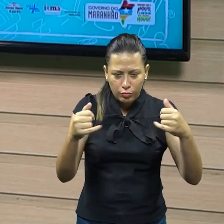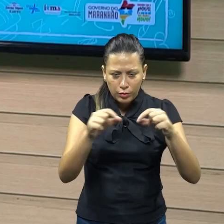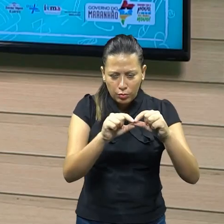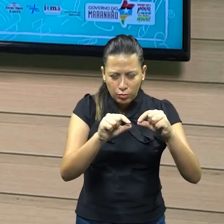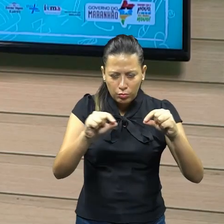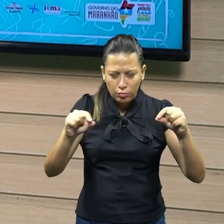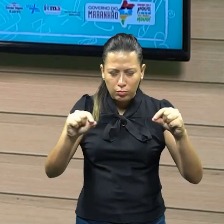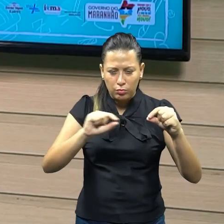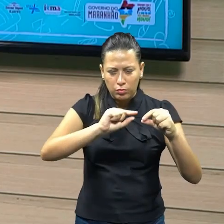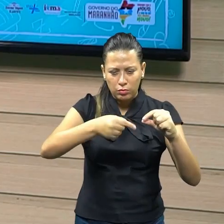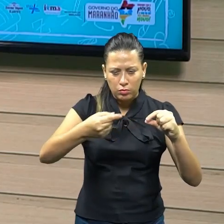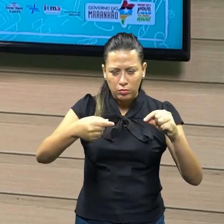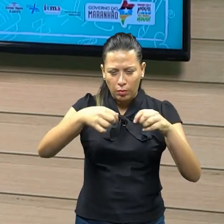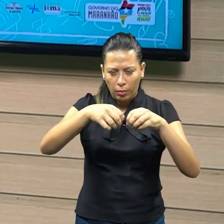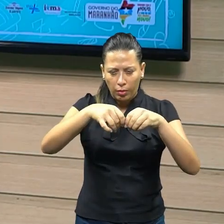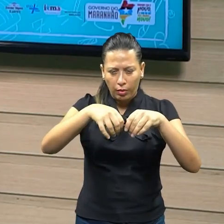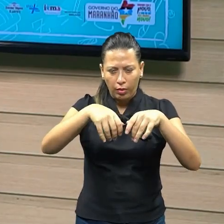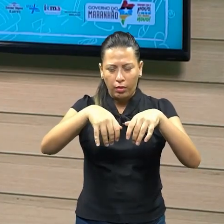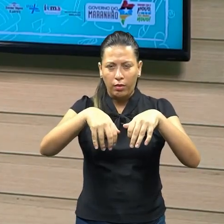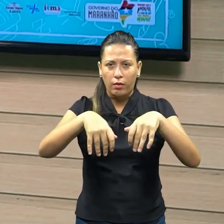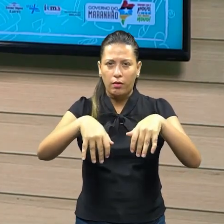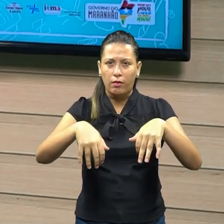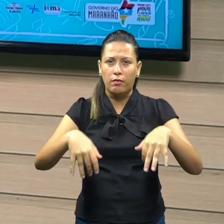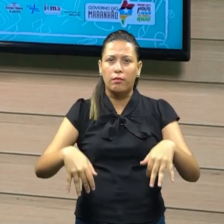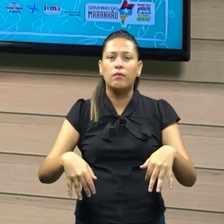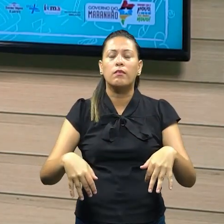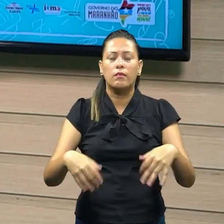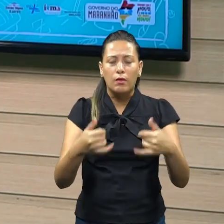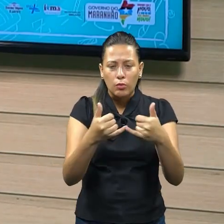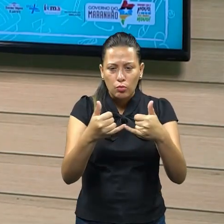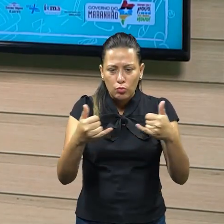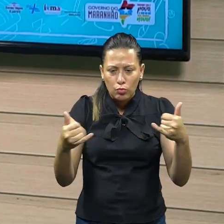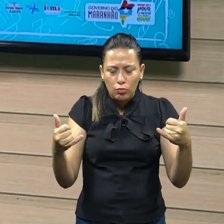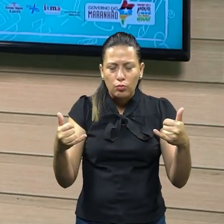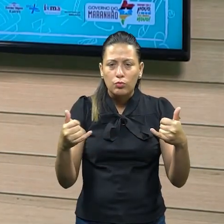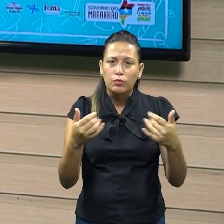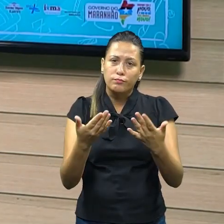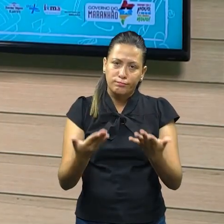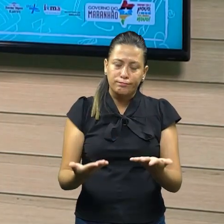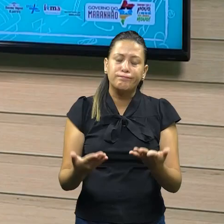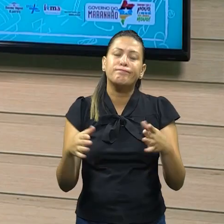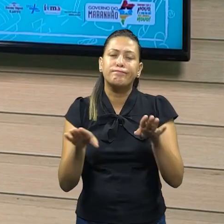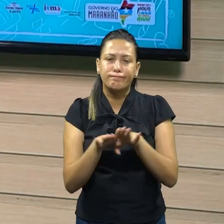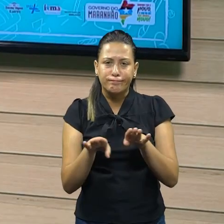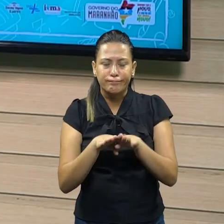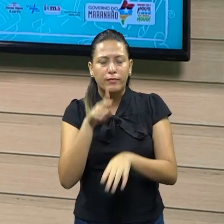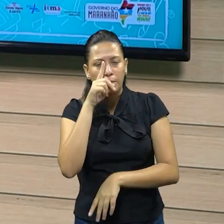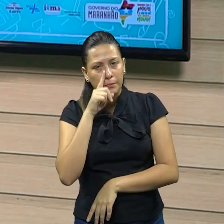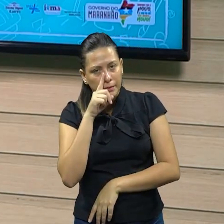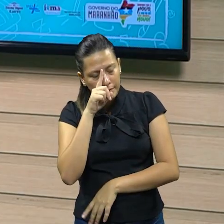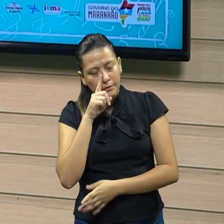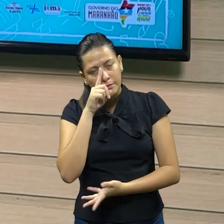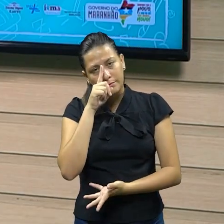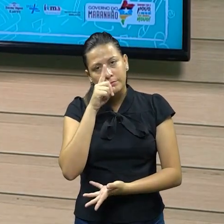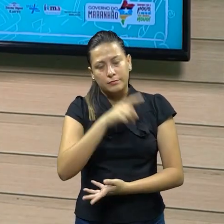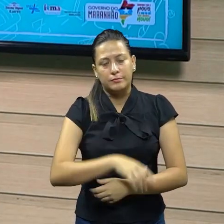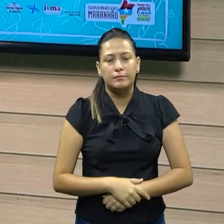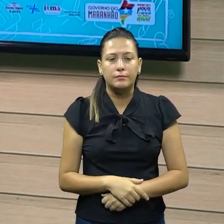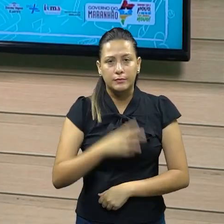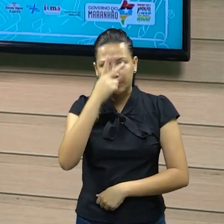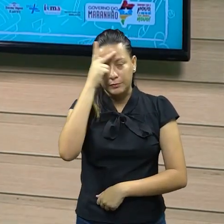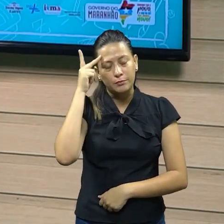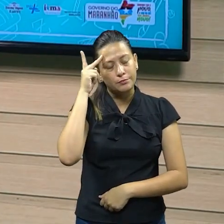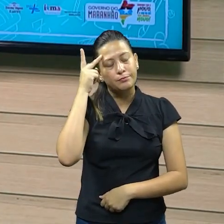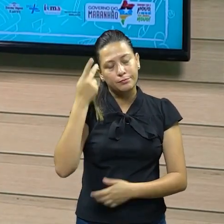desse isolante, e aí vai expor o fio. Da mesma forma, coloca em risco a pessoa que está